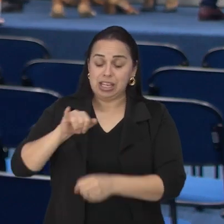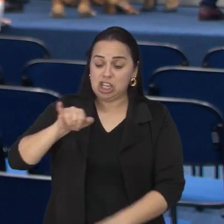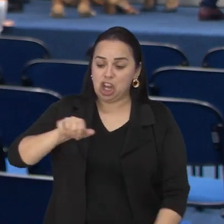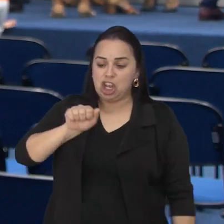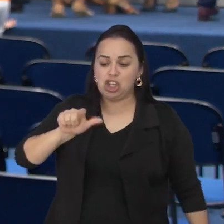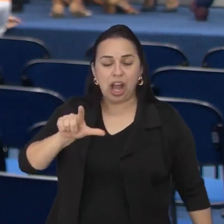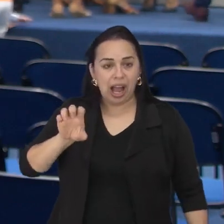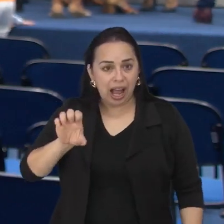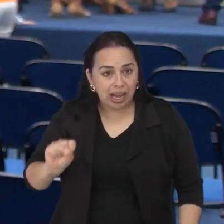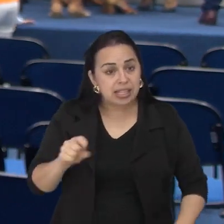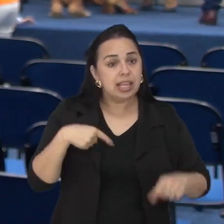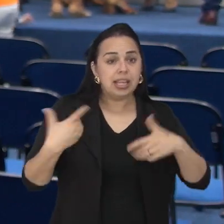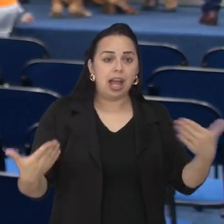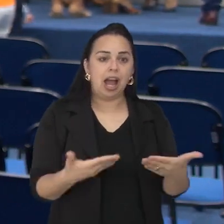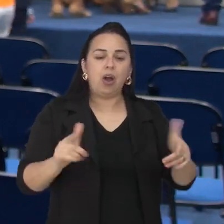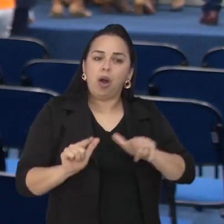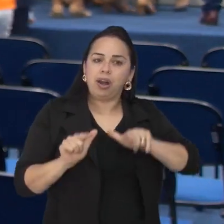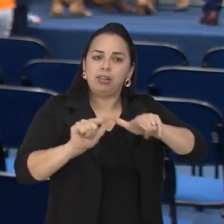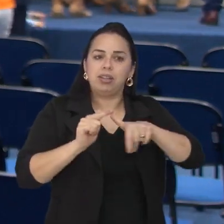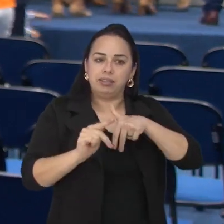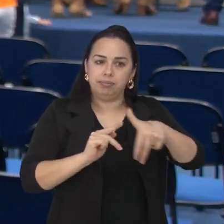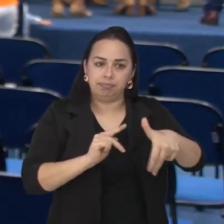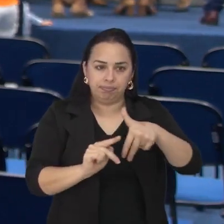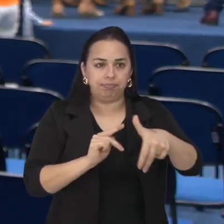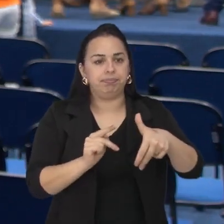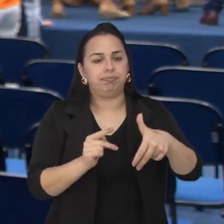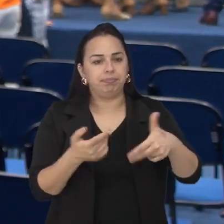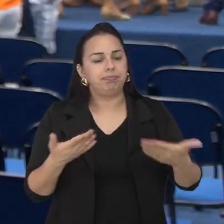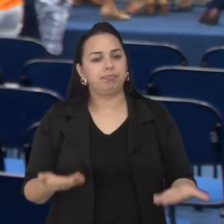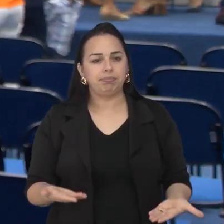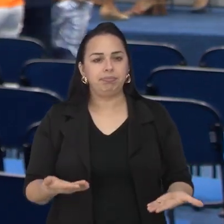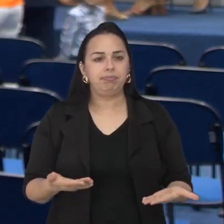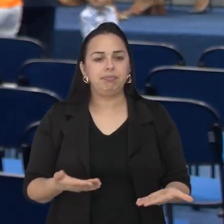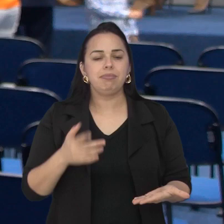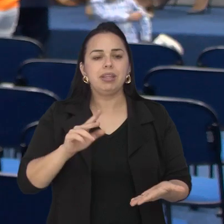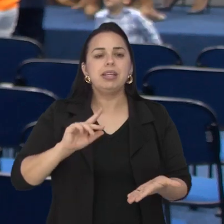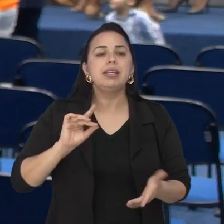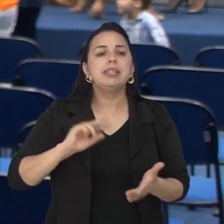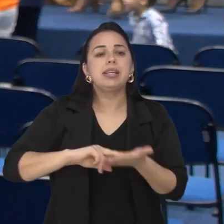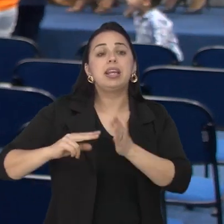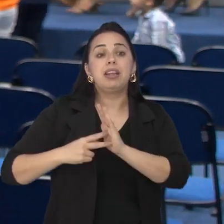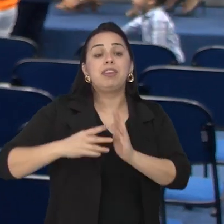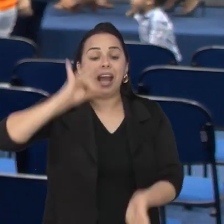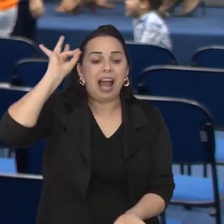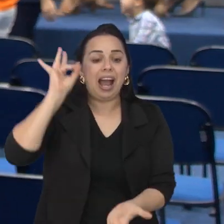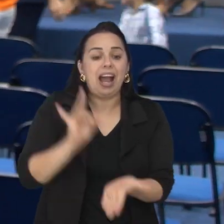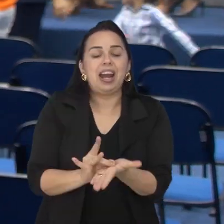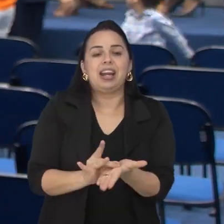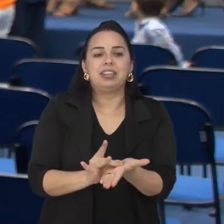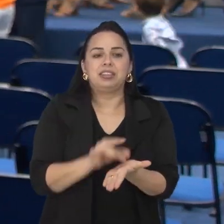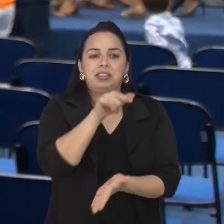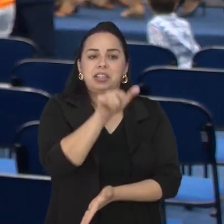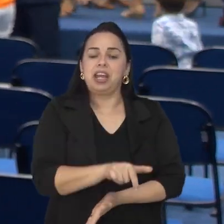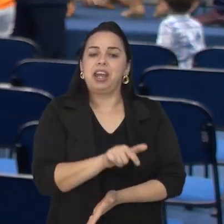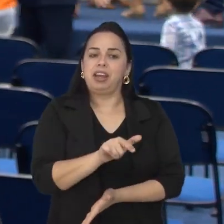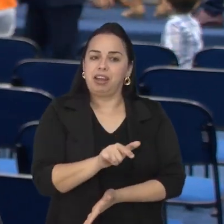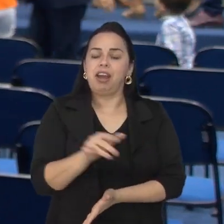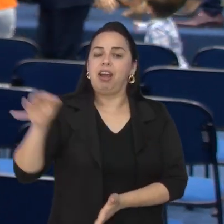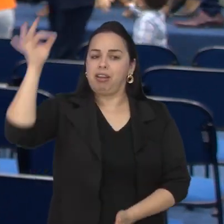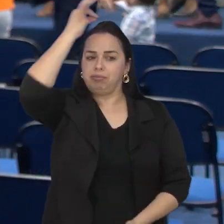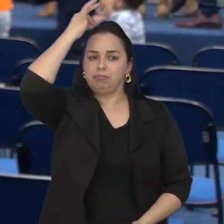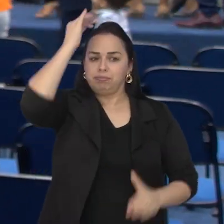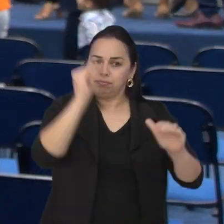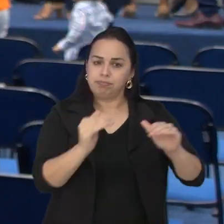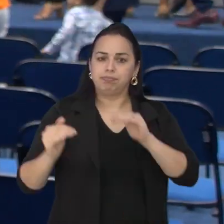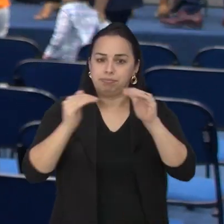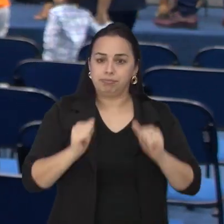né? E como ele recebe esse título de cidadão, é uma legalidade que ele está recebendo como uma autoridade